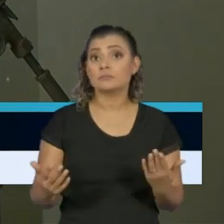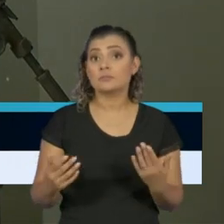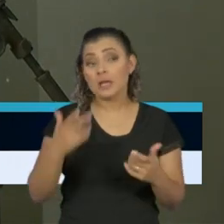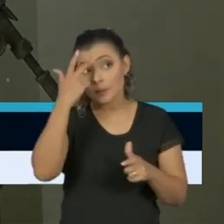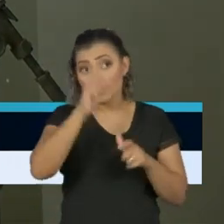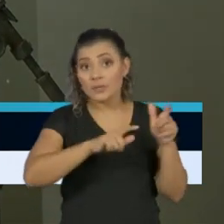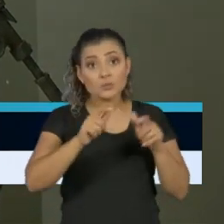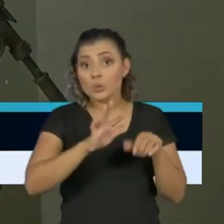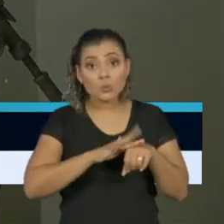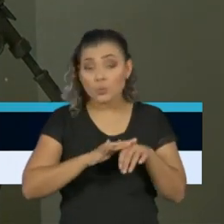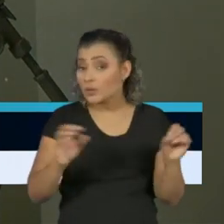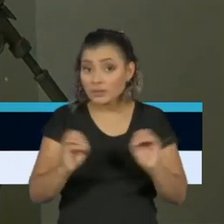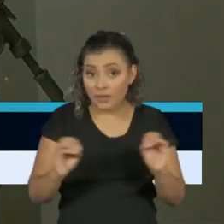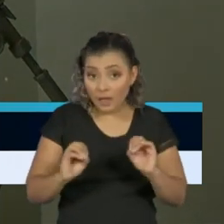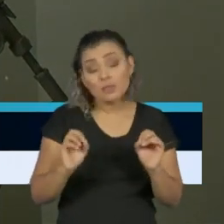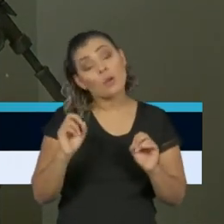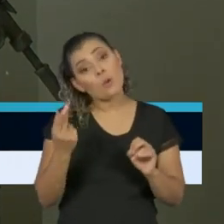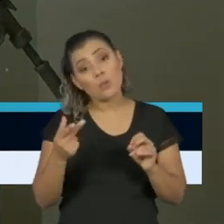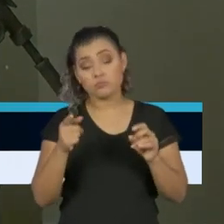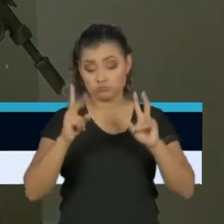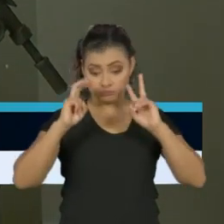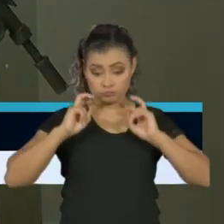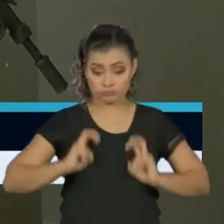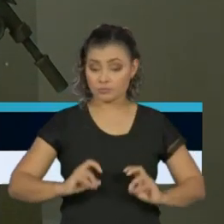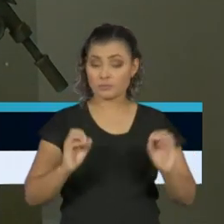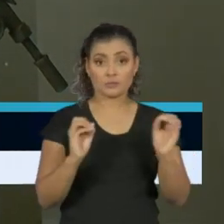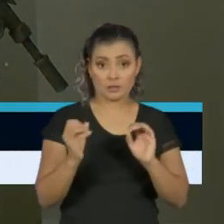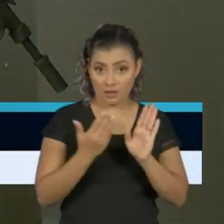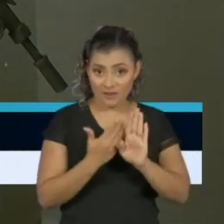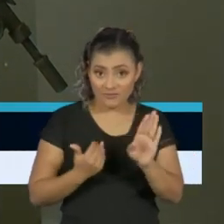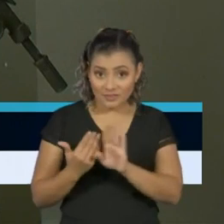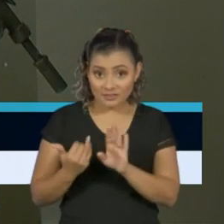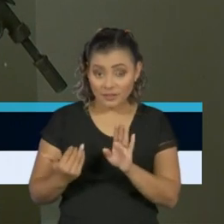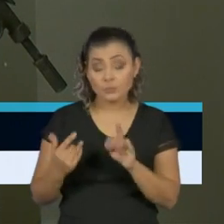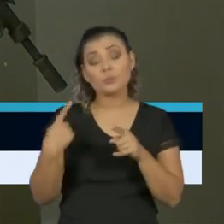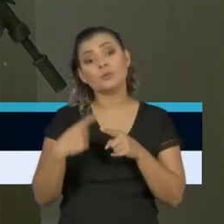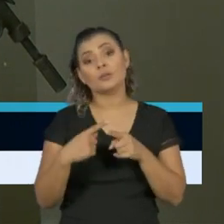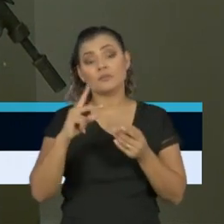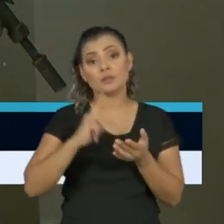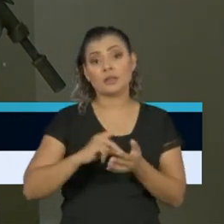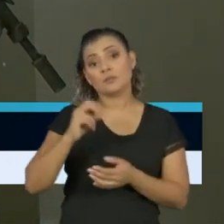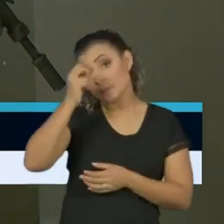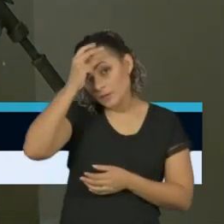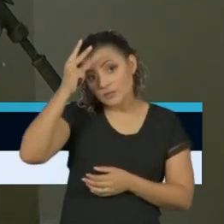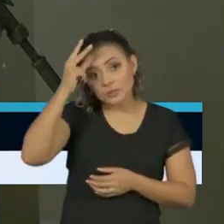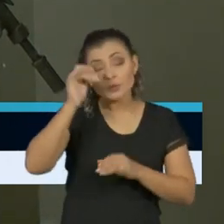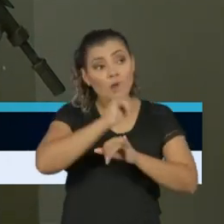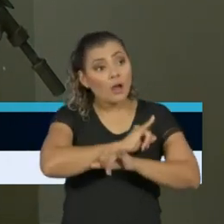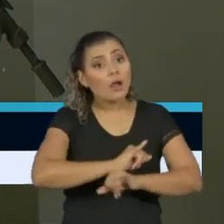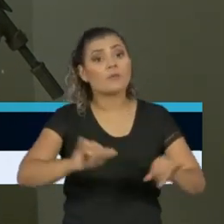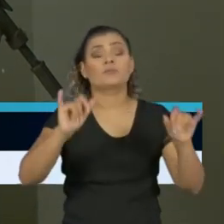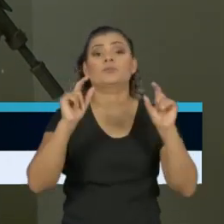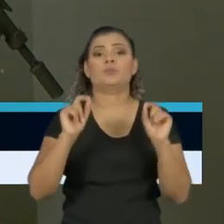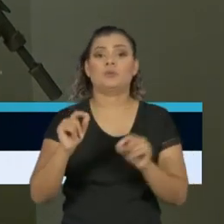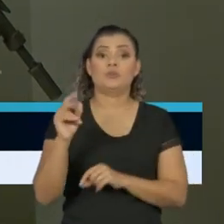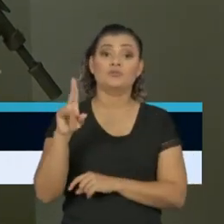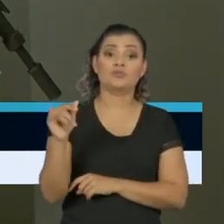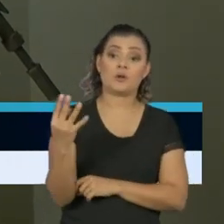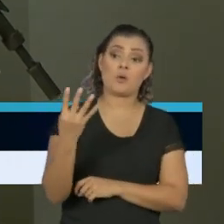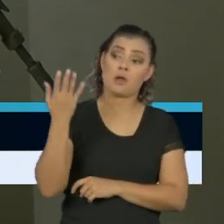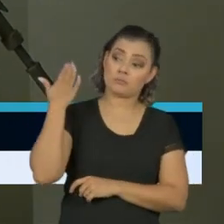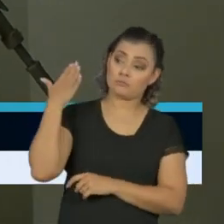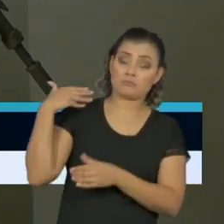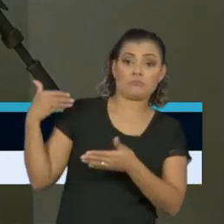não estão doentes ou mesmo com sintomas de coronavírus, porque a rede municipal fez esse anúncio, né, no último dia 4, eu queria